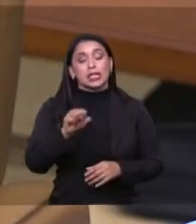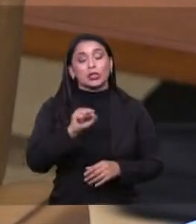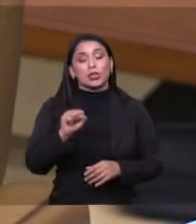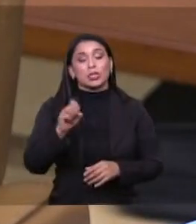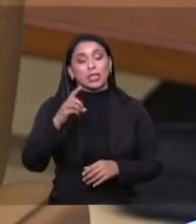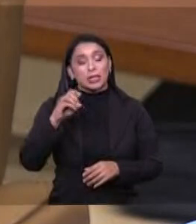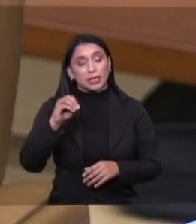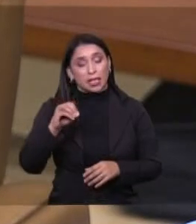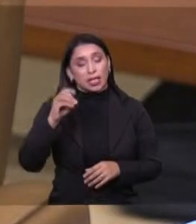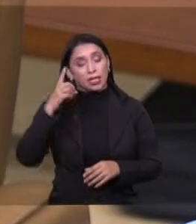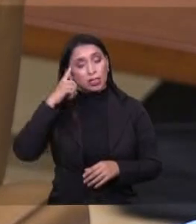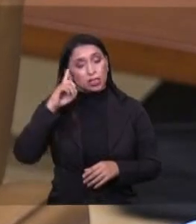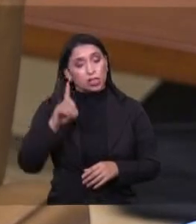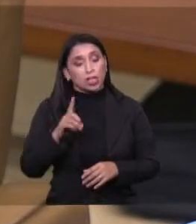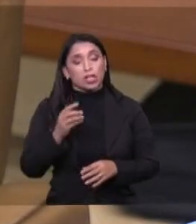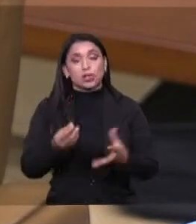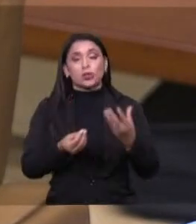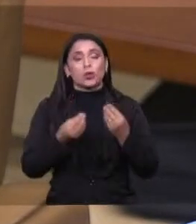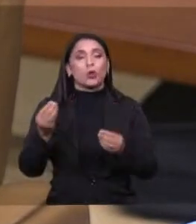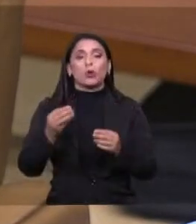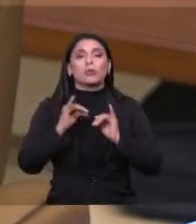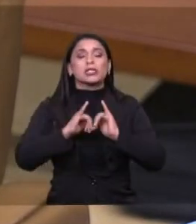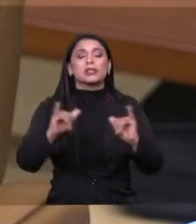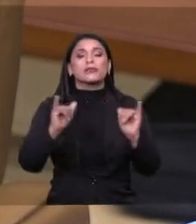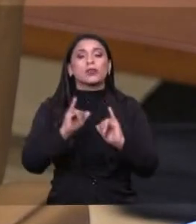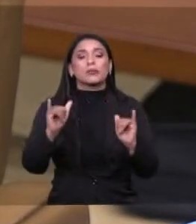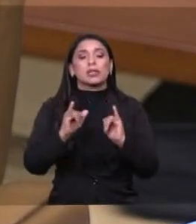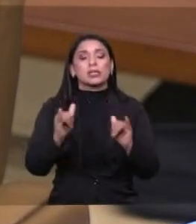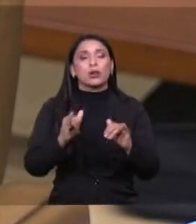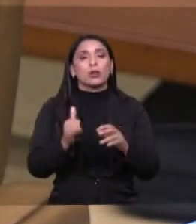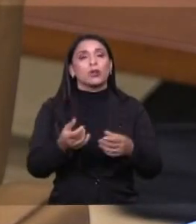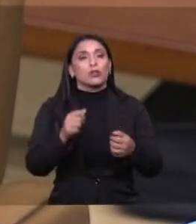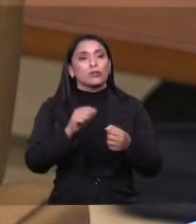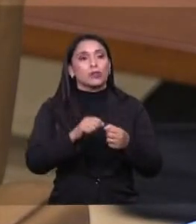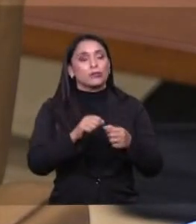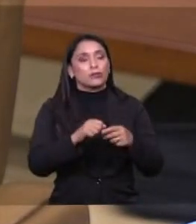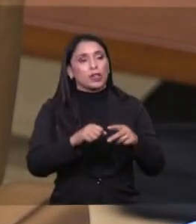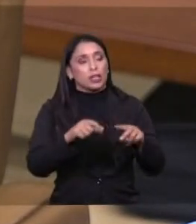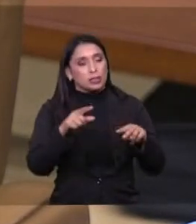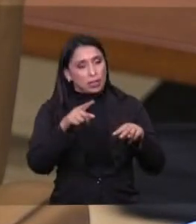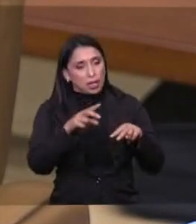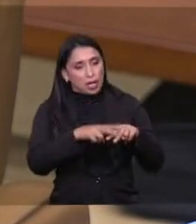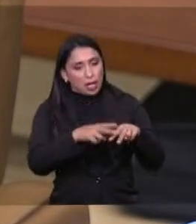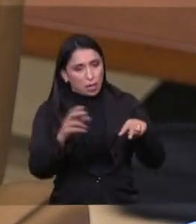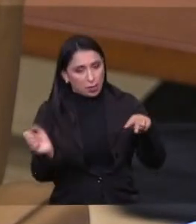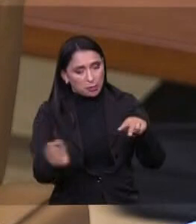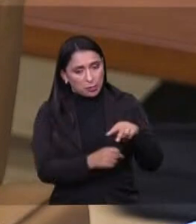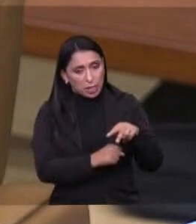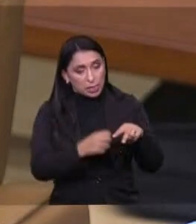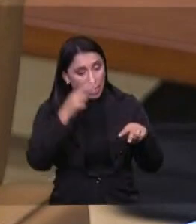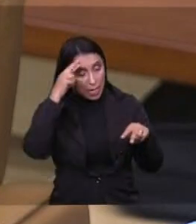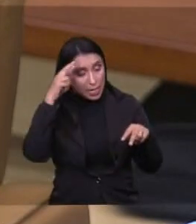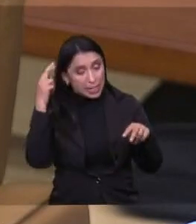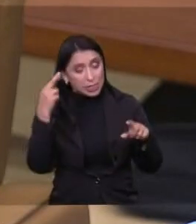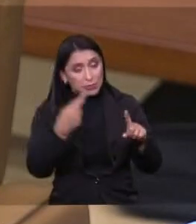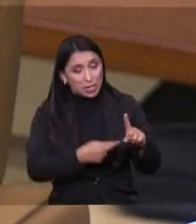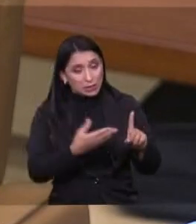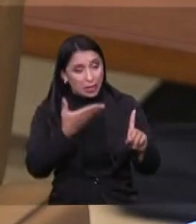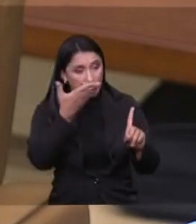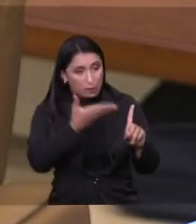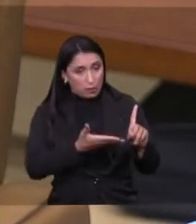o modo pelo qual as informações sobre a realização da prisão e a identidade do preso serão de modo padronizado e respeitada a